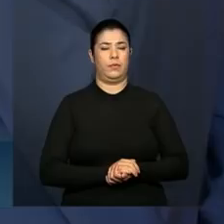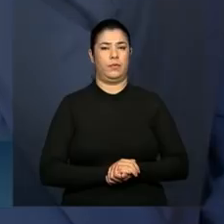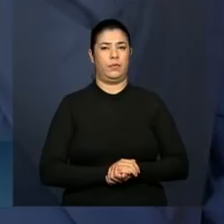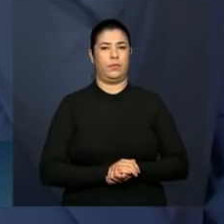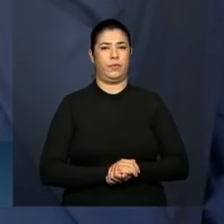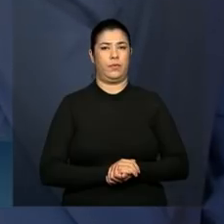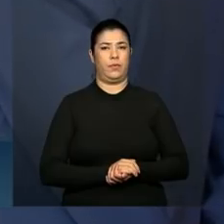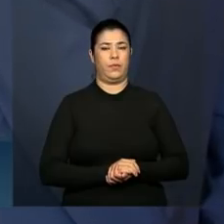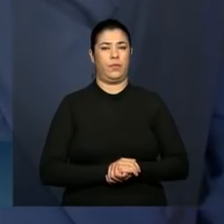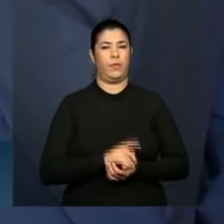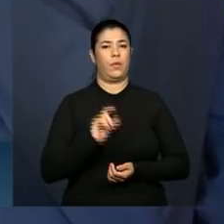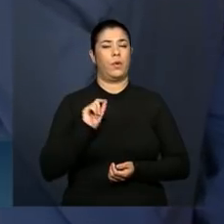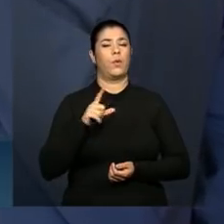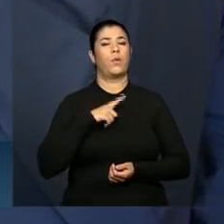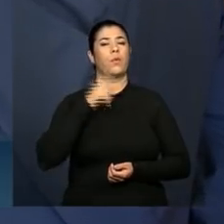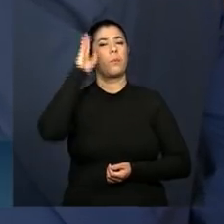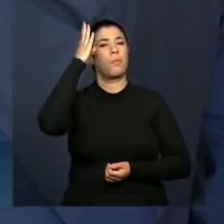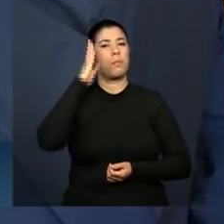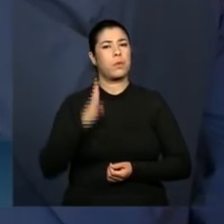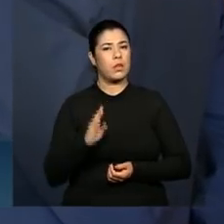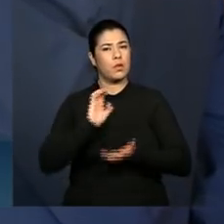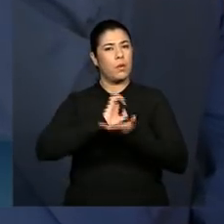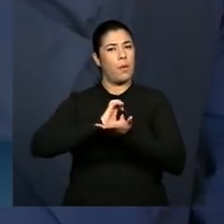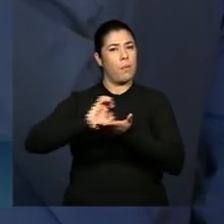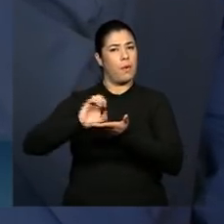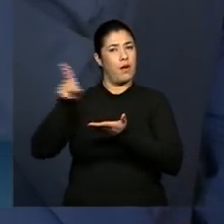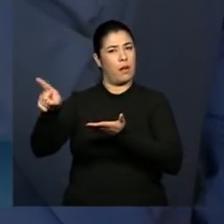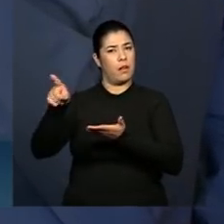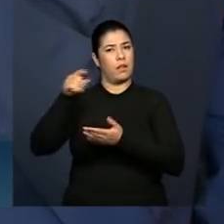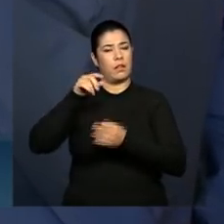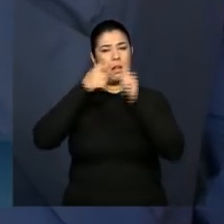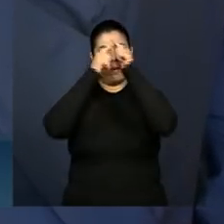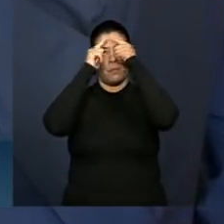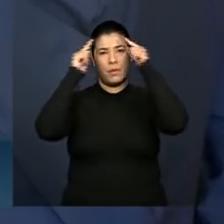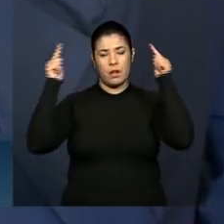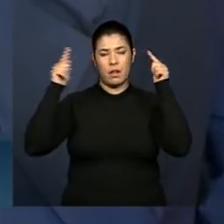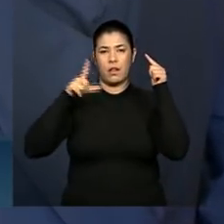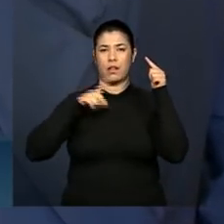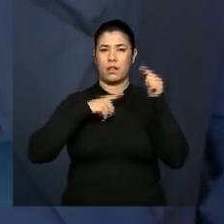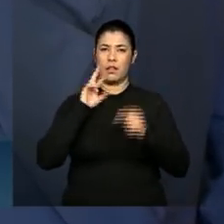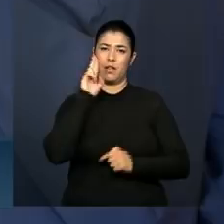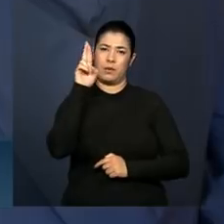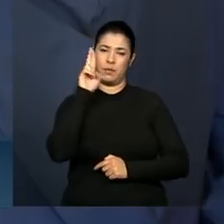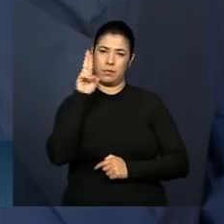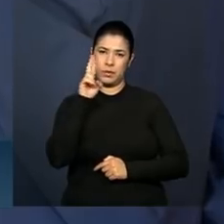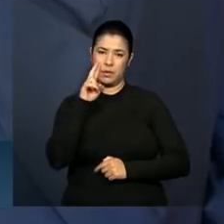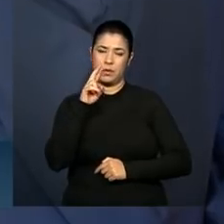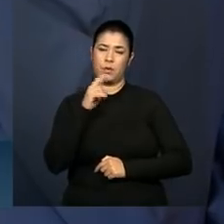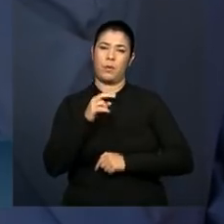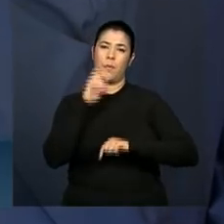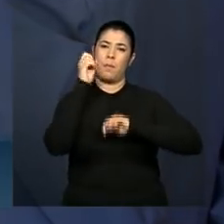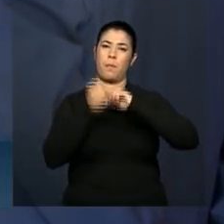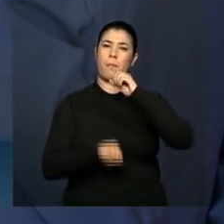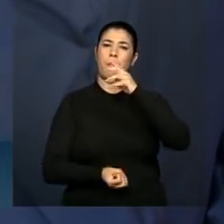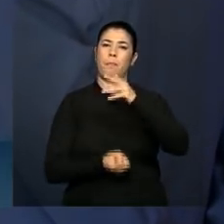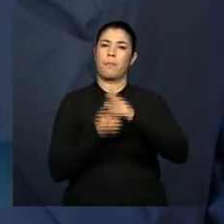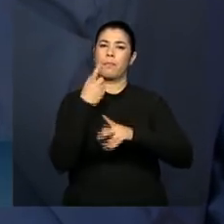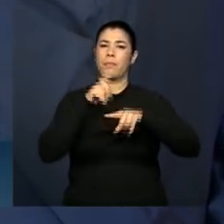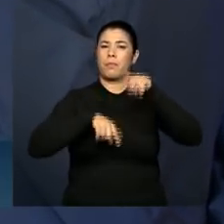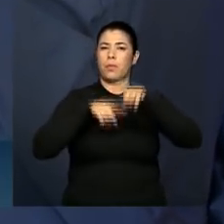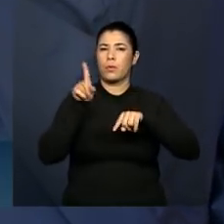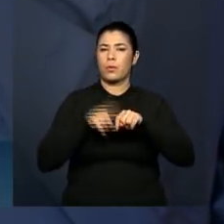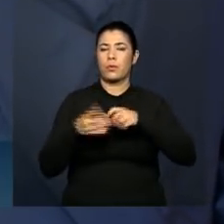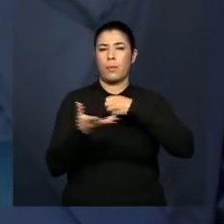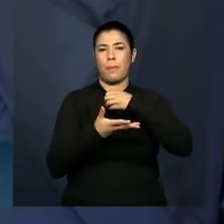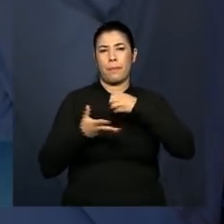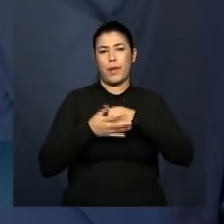As exportações brasileiras para a Grécia são compostas, em sua maior parte, por produtos básicos, com destaque